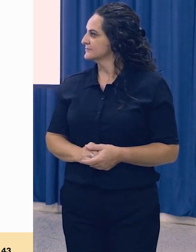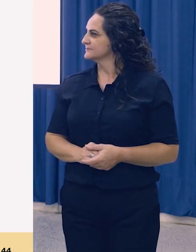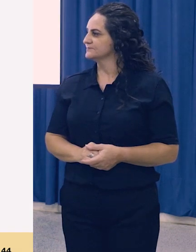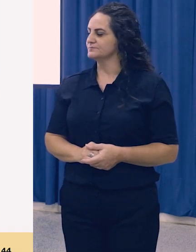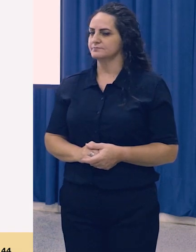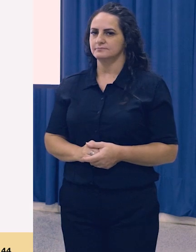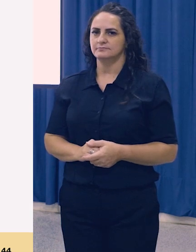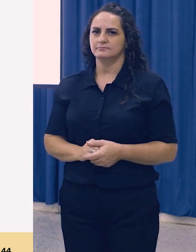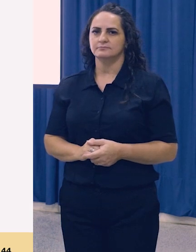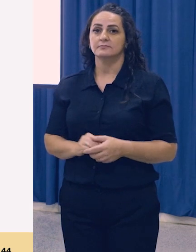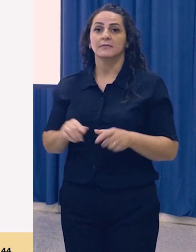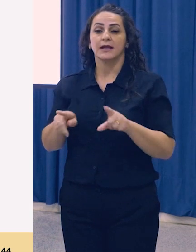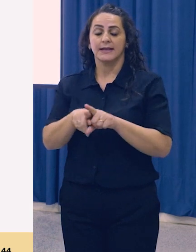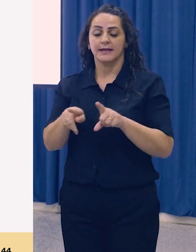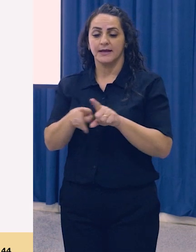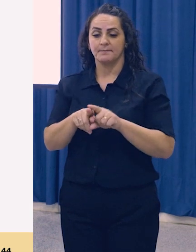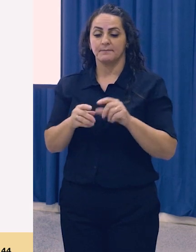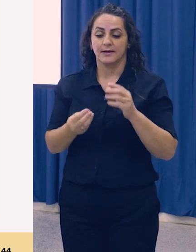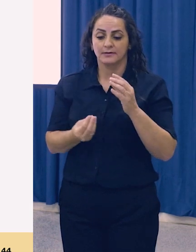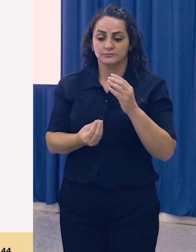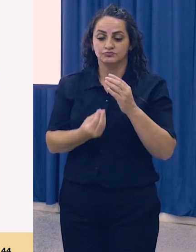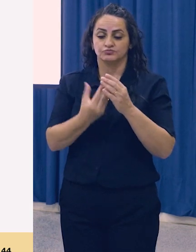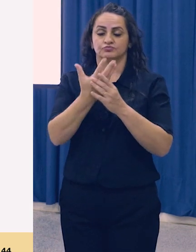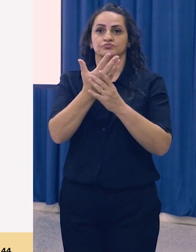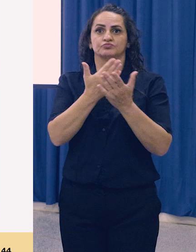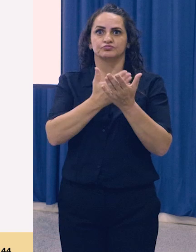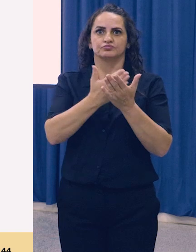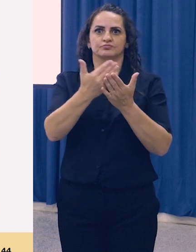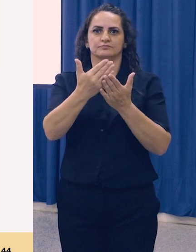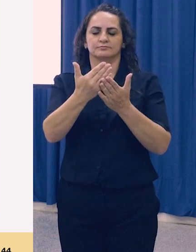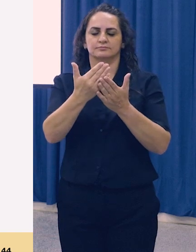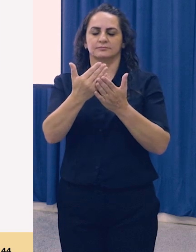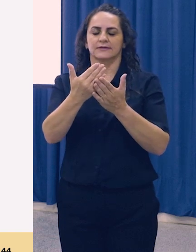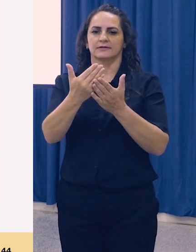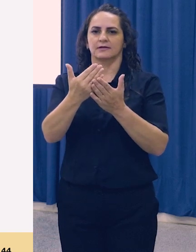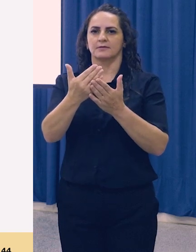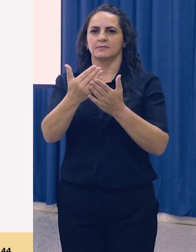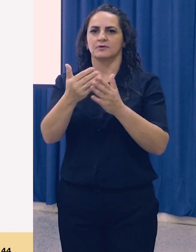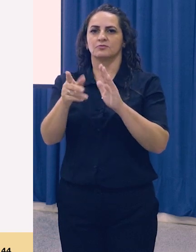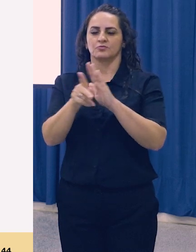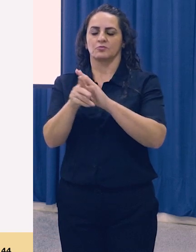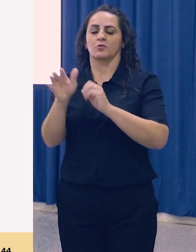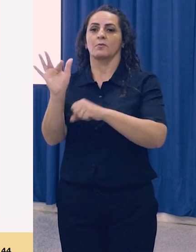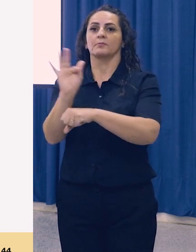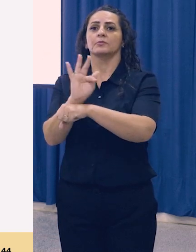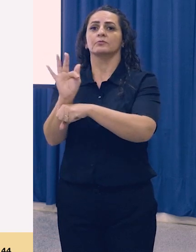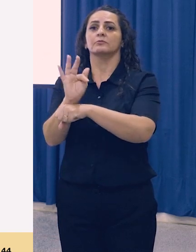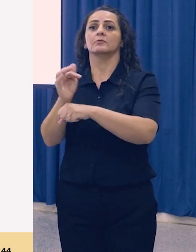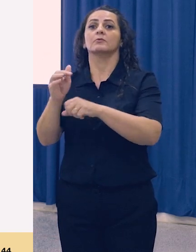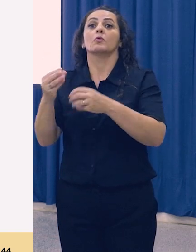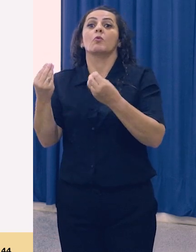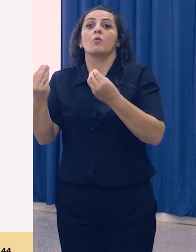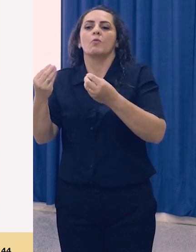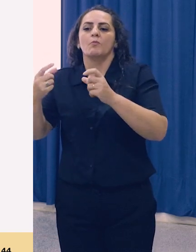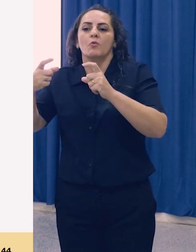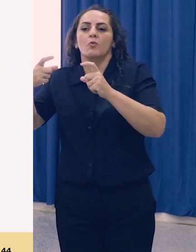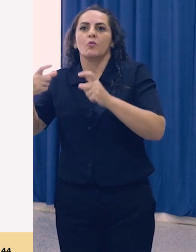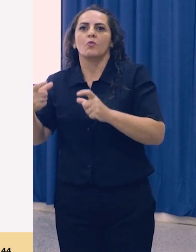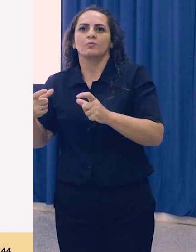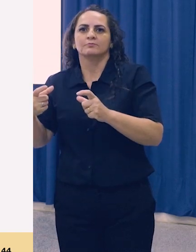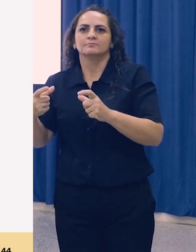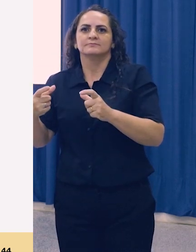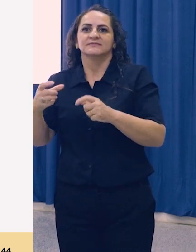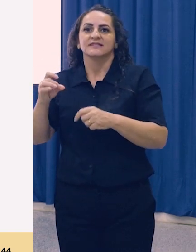Tem a questão do lançamento do filme, que é muito importante pensar sobre quando, onde, como vai ser feito, se vai ser mandado